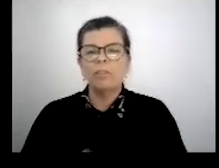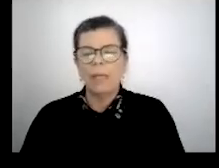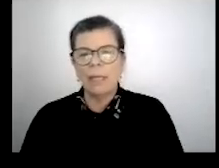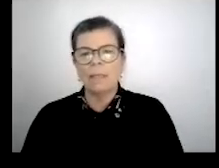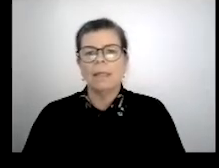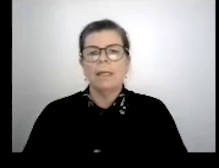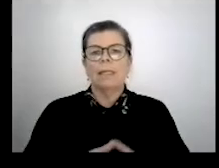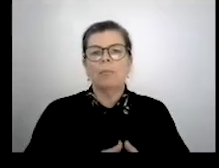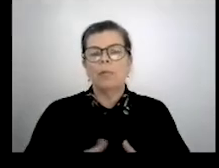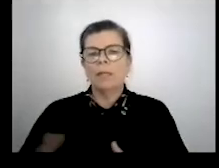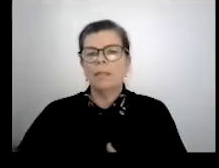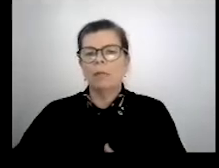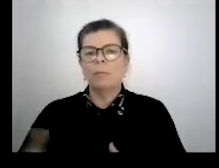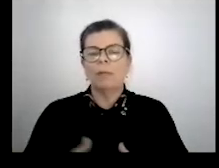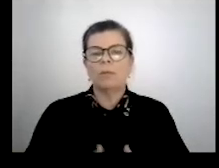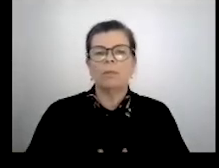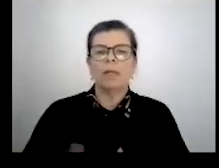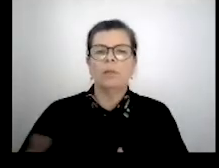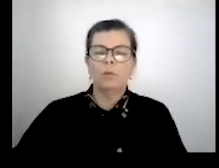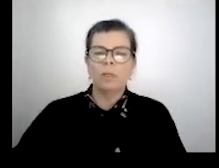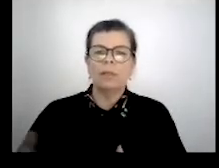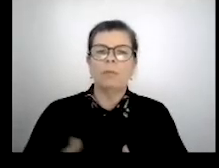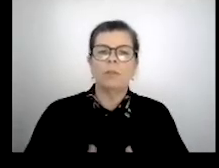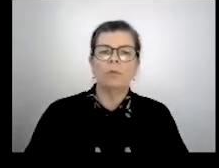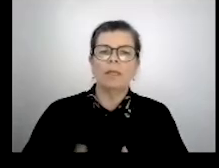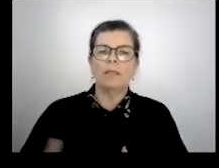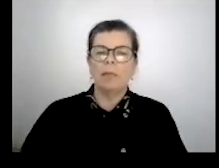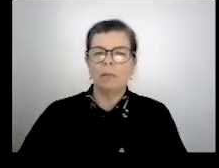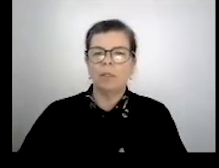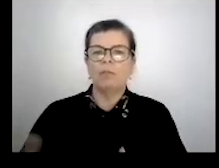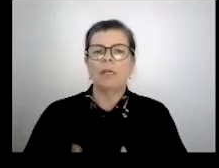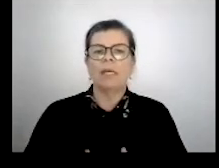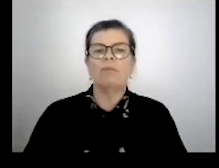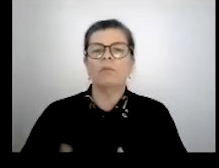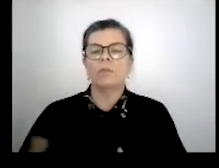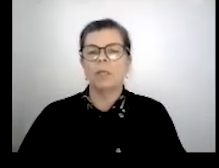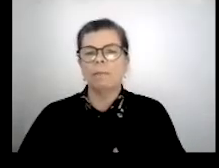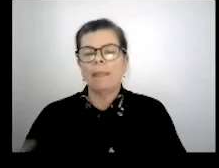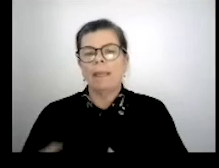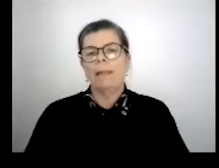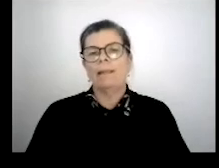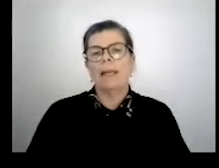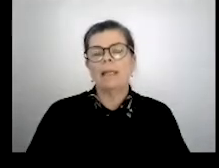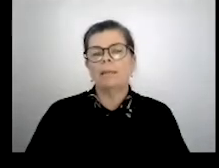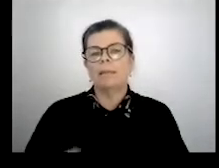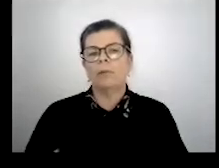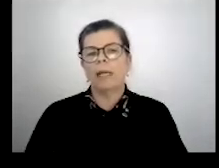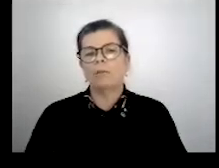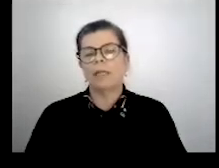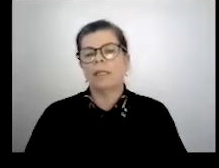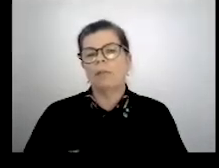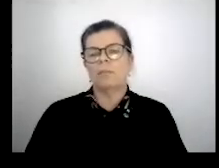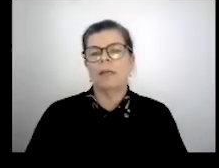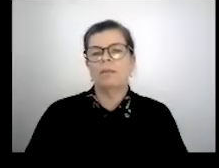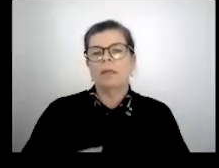fez a diferença na mudança entre o primeiro simulado e 2, realmente no crescimento que se viu na evolução. A ideia é que esses